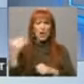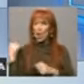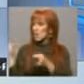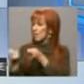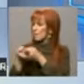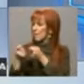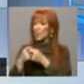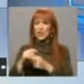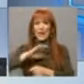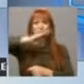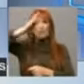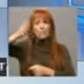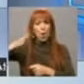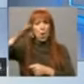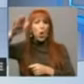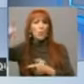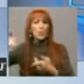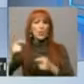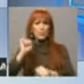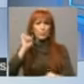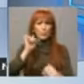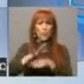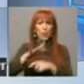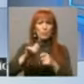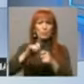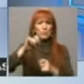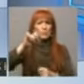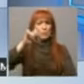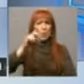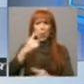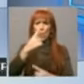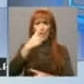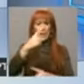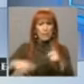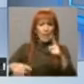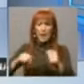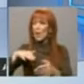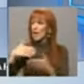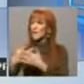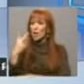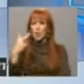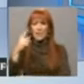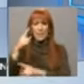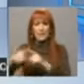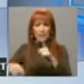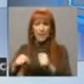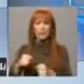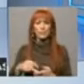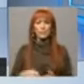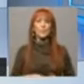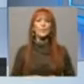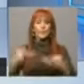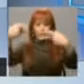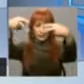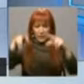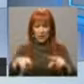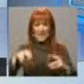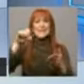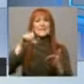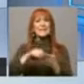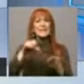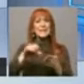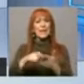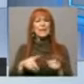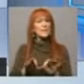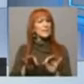litoral e nas terras altas, e a agitação marítima com 1,5 m a 2,5 m de noroeste. Para a região centro,